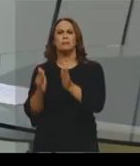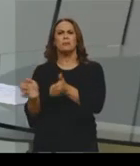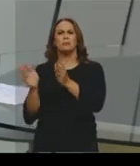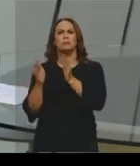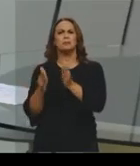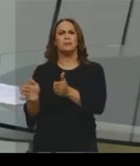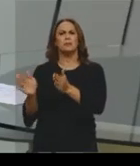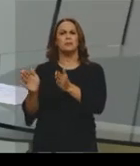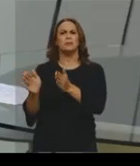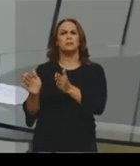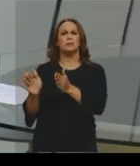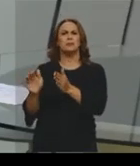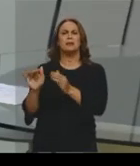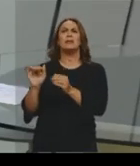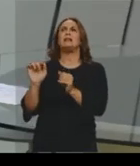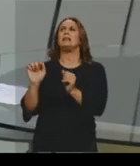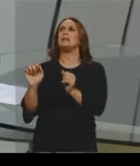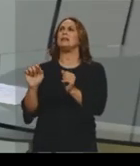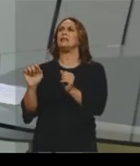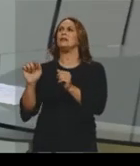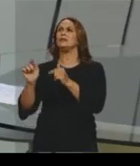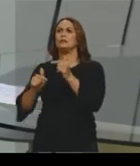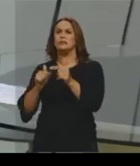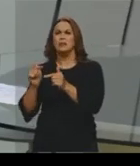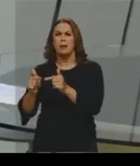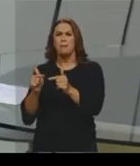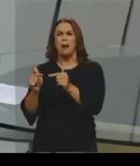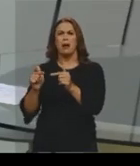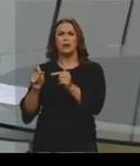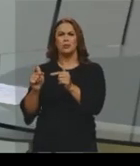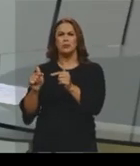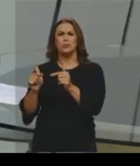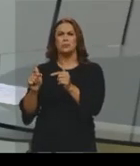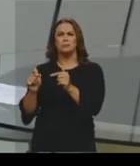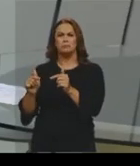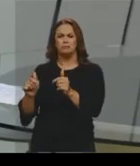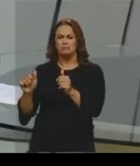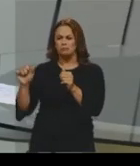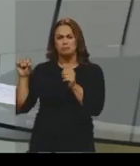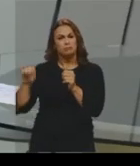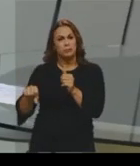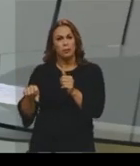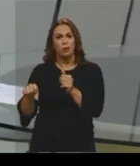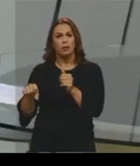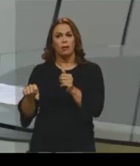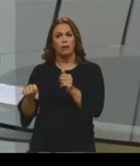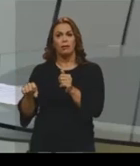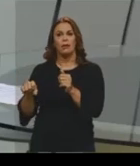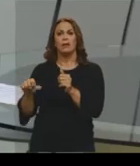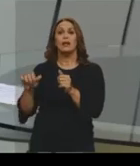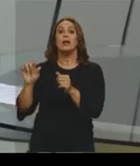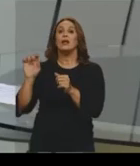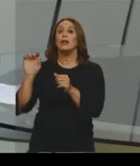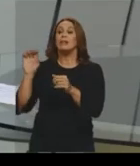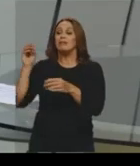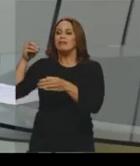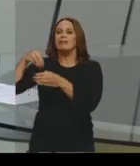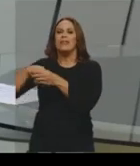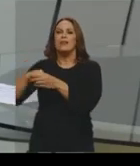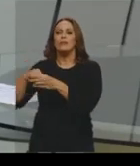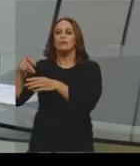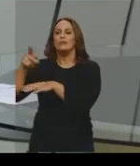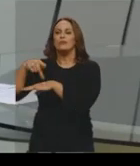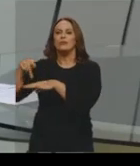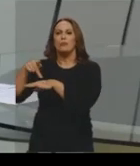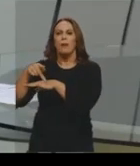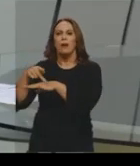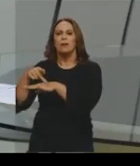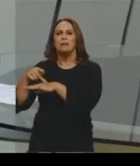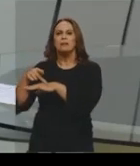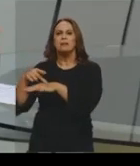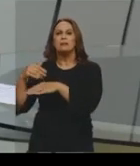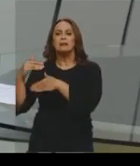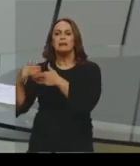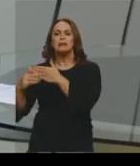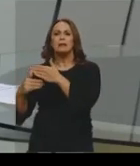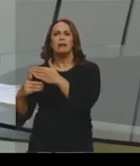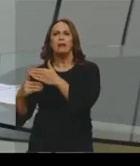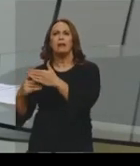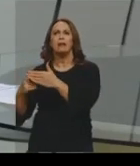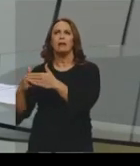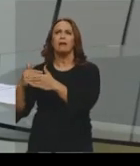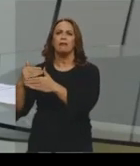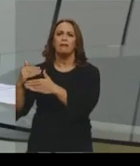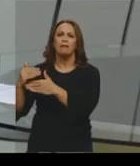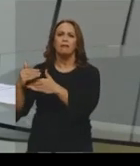trabalho mais acentuada, em países chamados de países em desenvolvimento. Quando